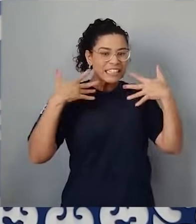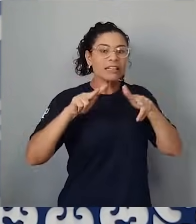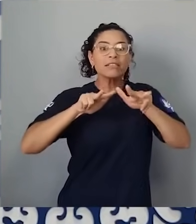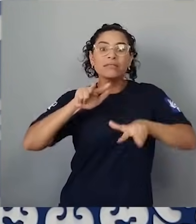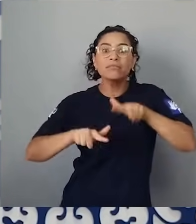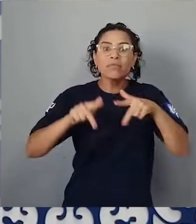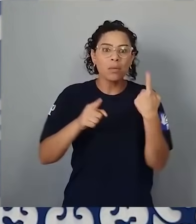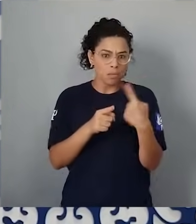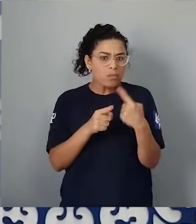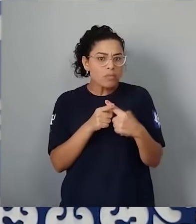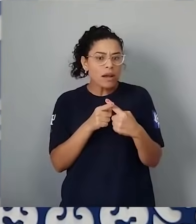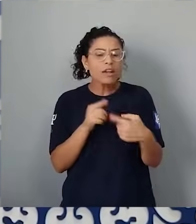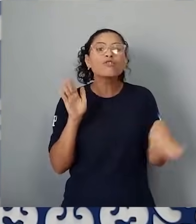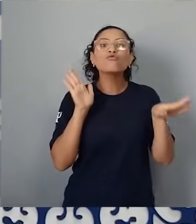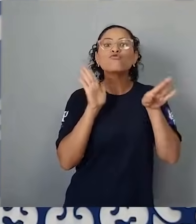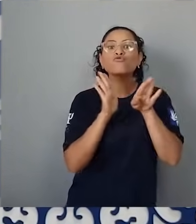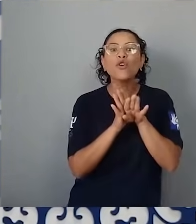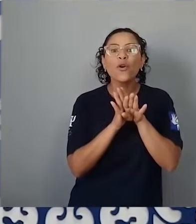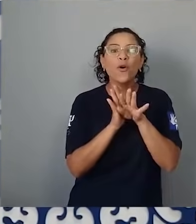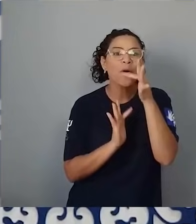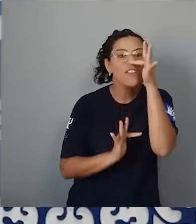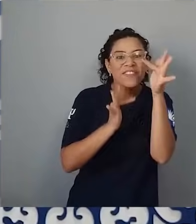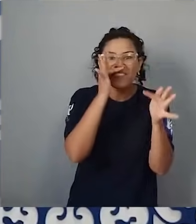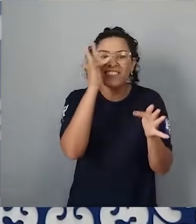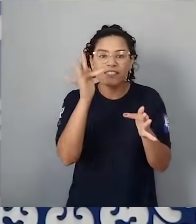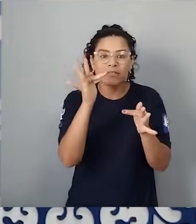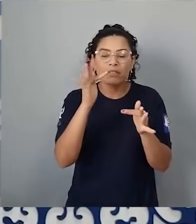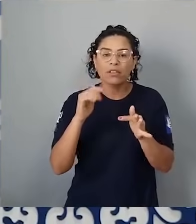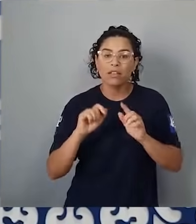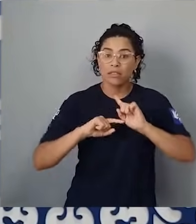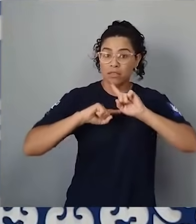chegado a primavera. E o sol, depois de um